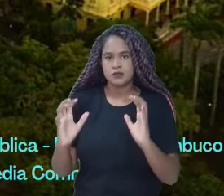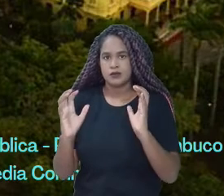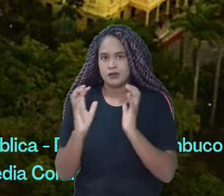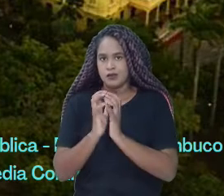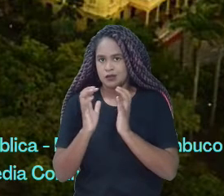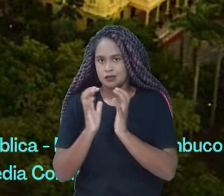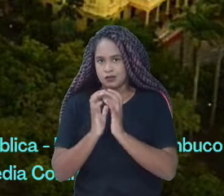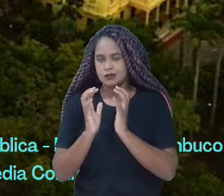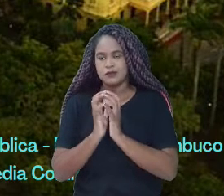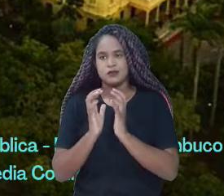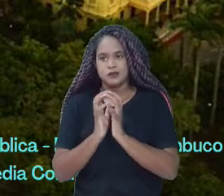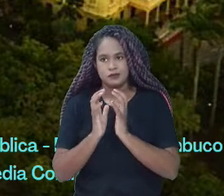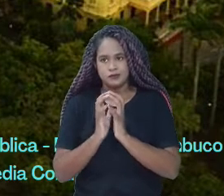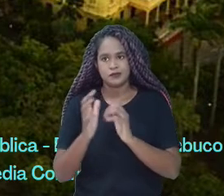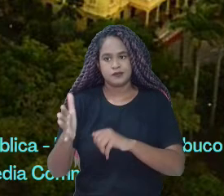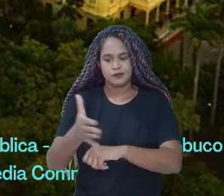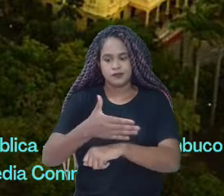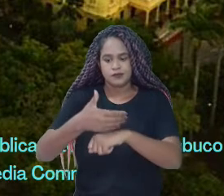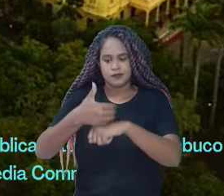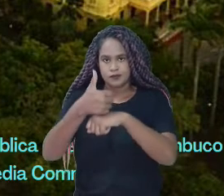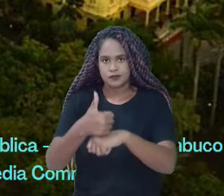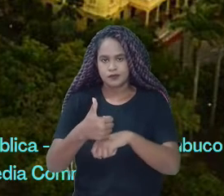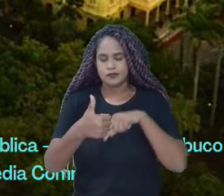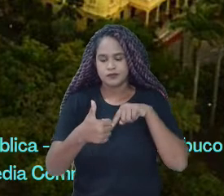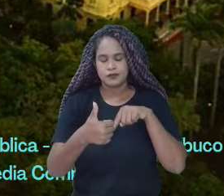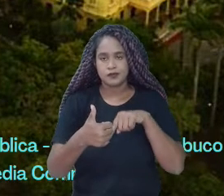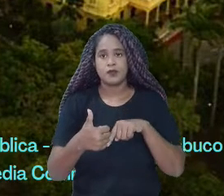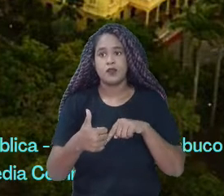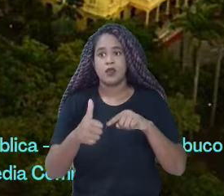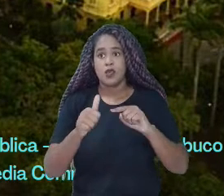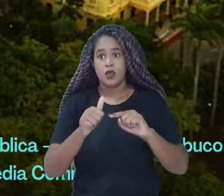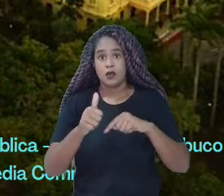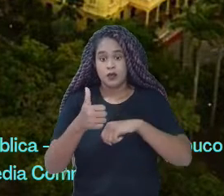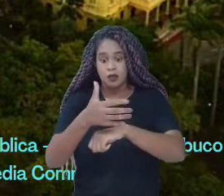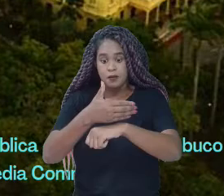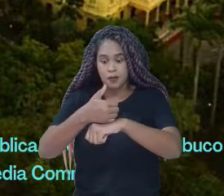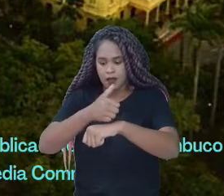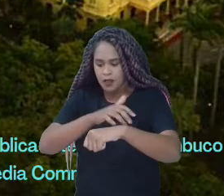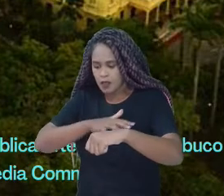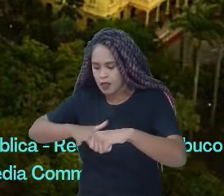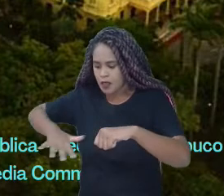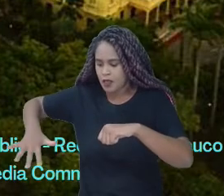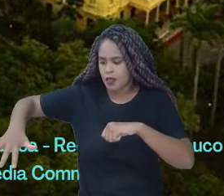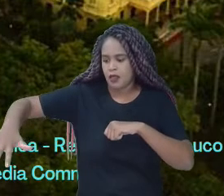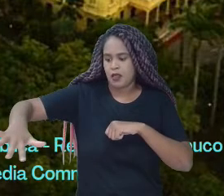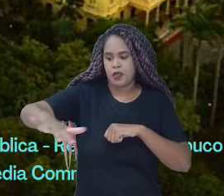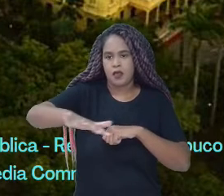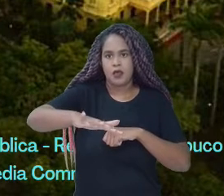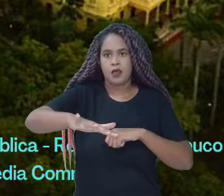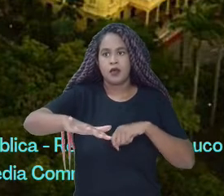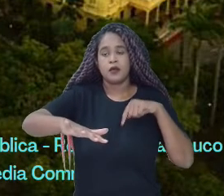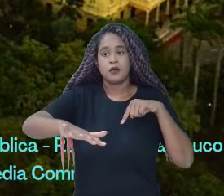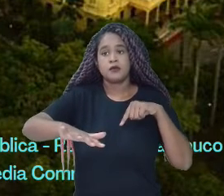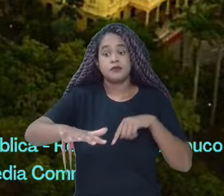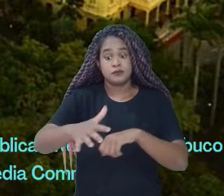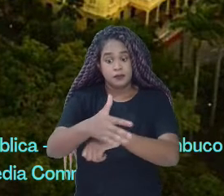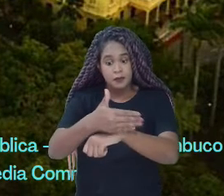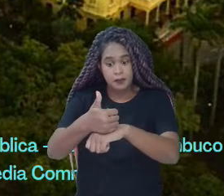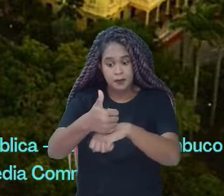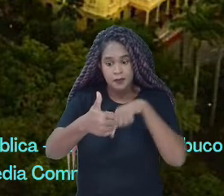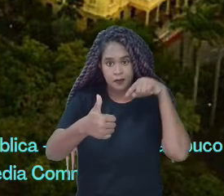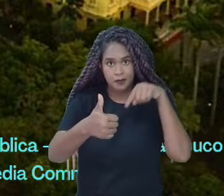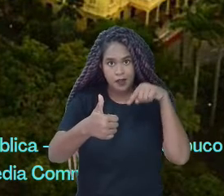tem a Praça da República, ao redor da Praça da República, né, que é uma praça, inclusive, né, que